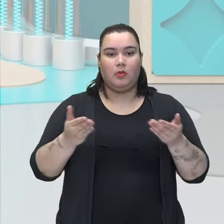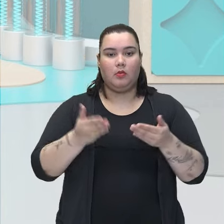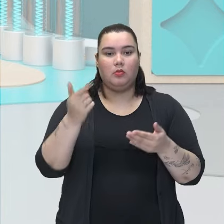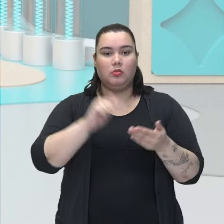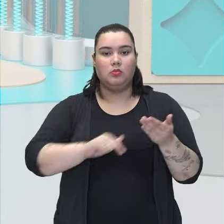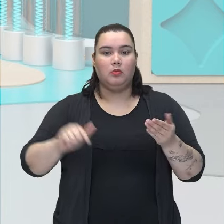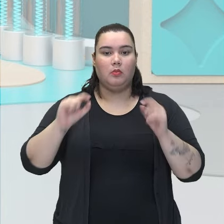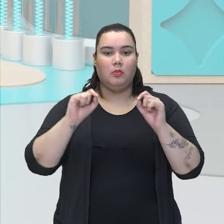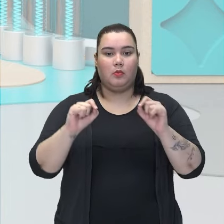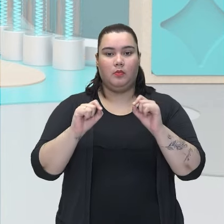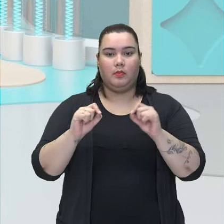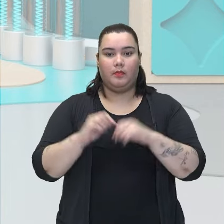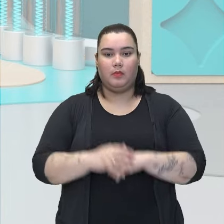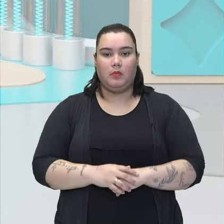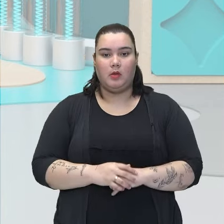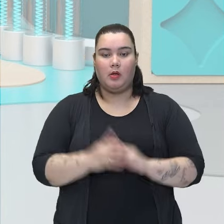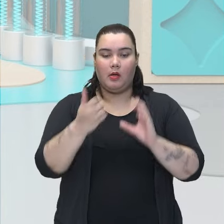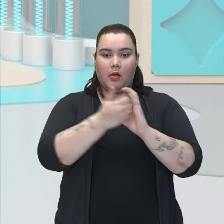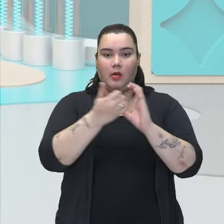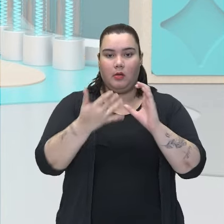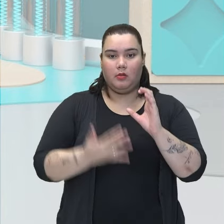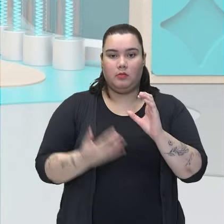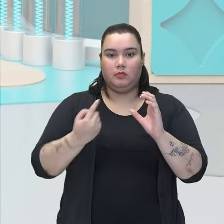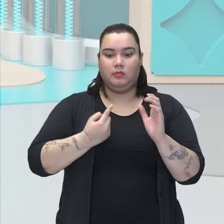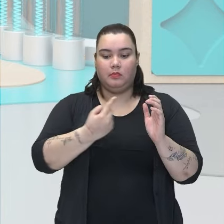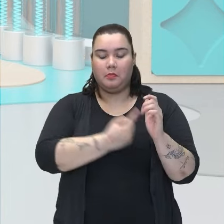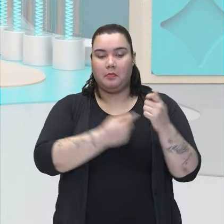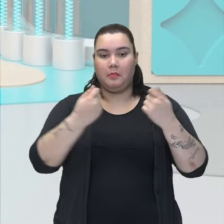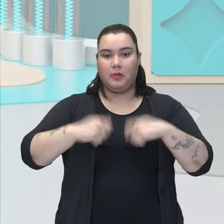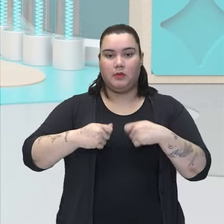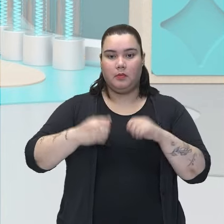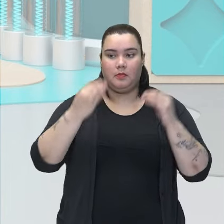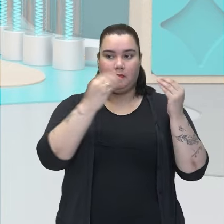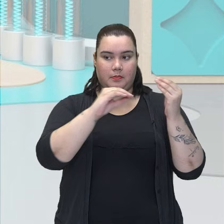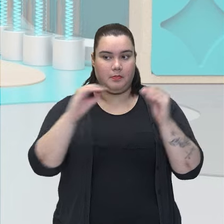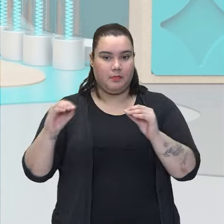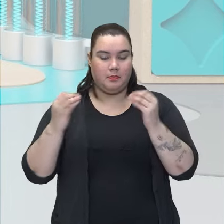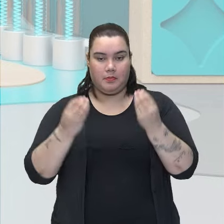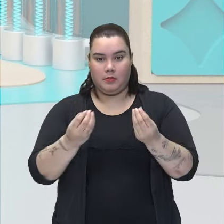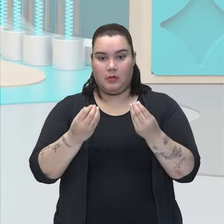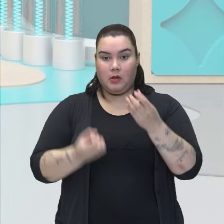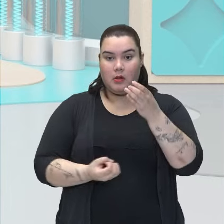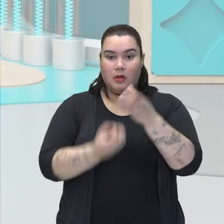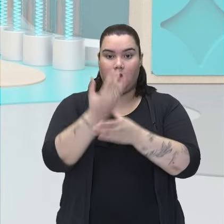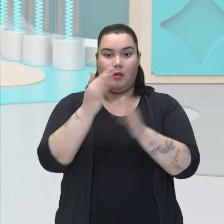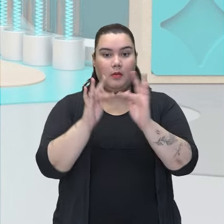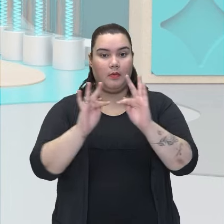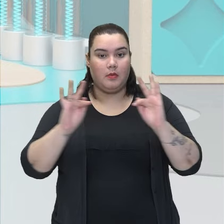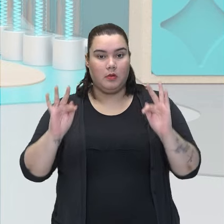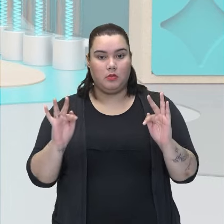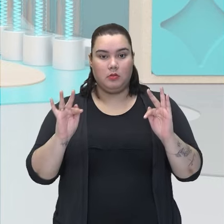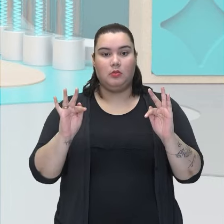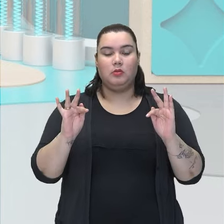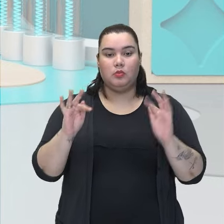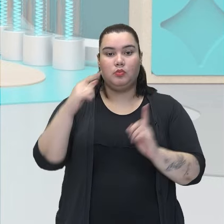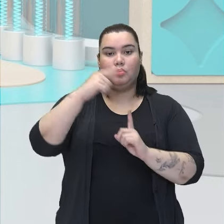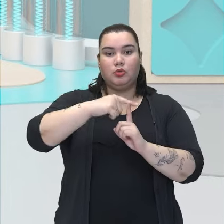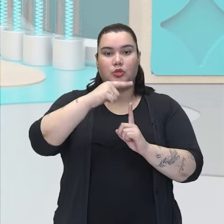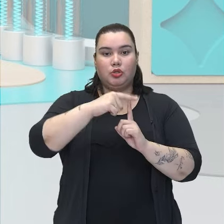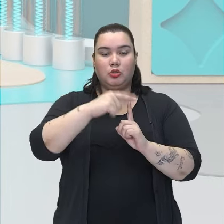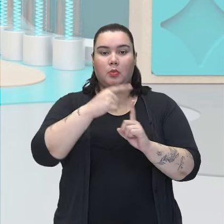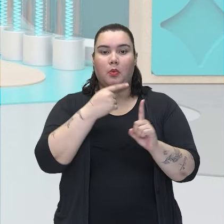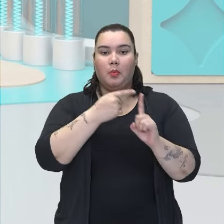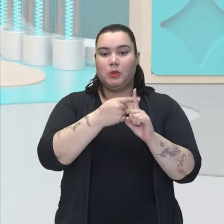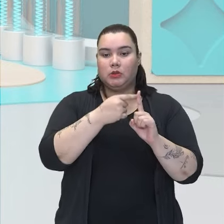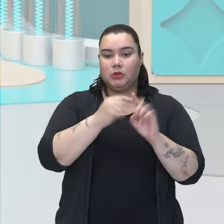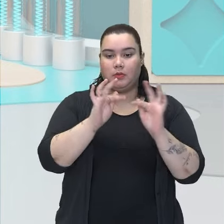um pouquinho sobre os elementos que a gente precisa para formar uma frase na forma afirmativa